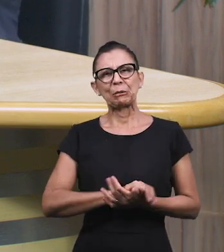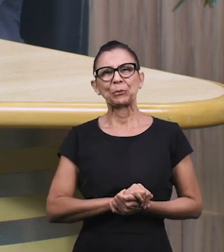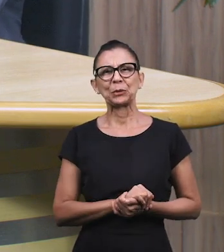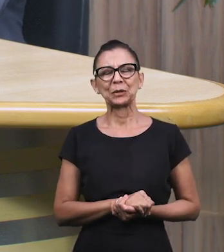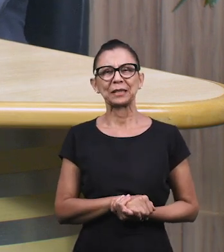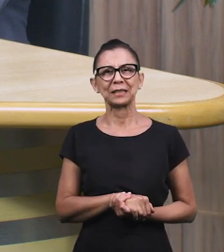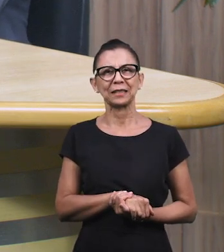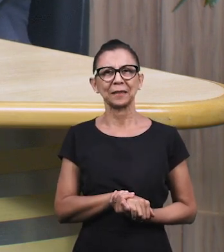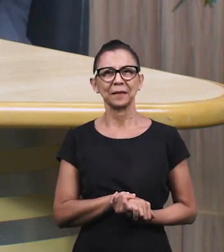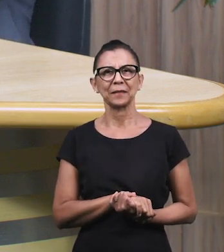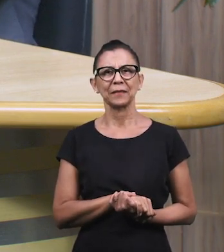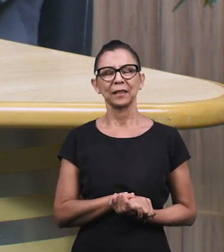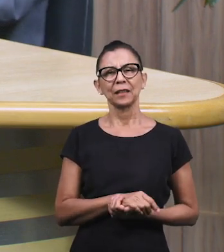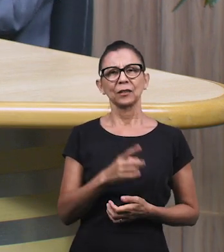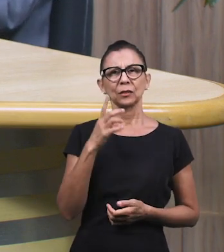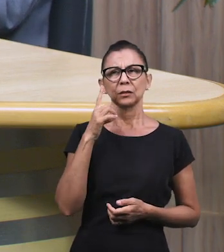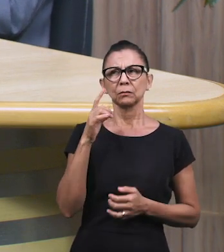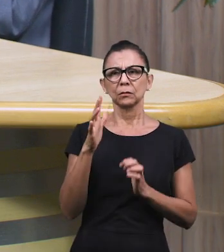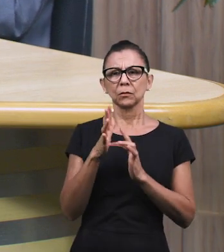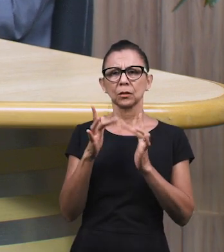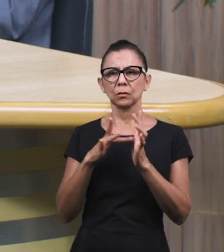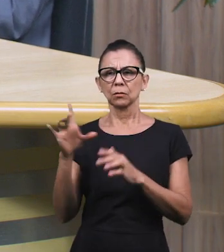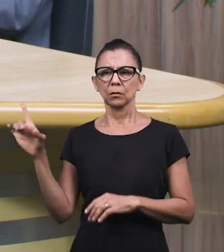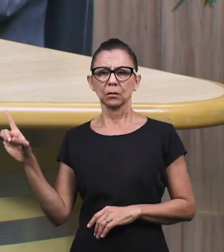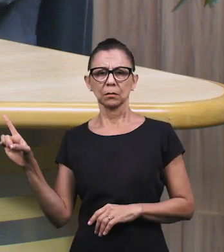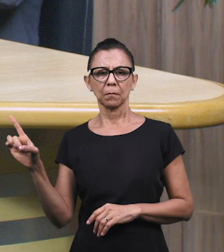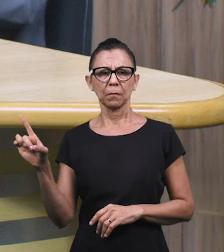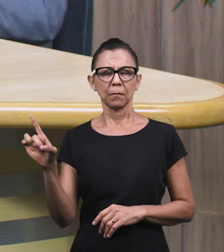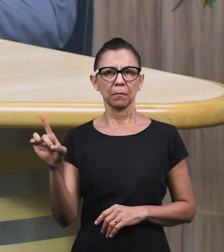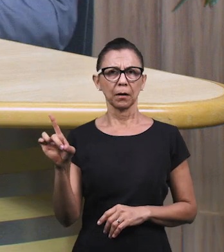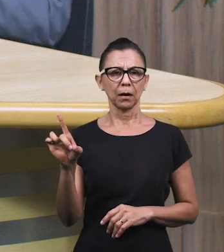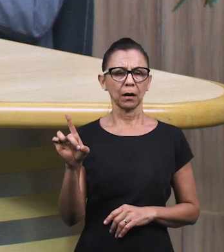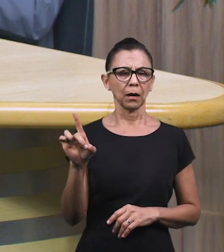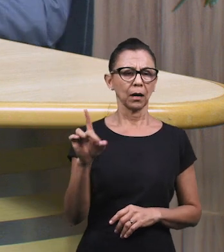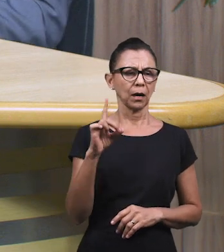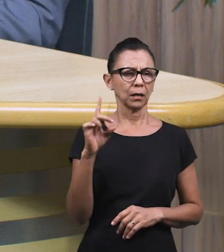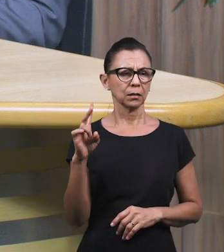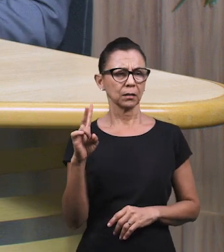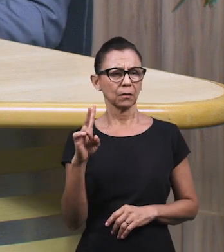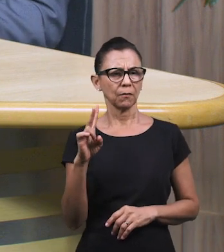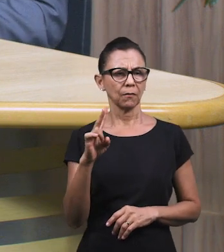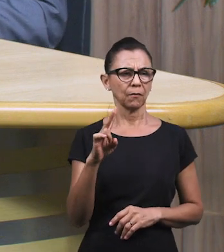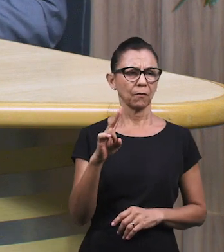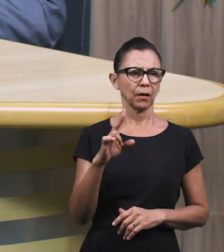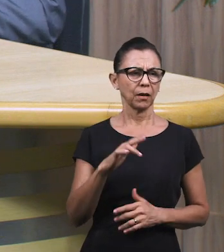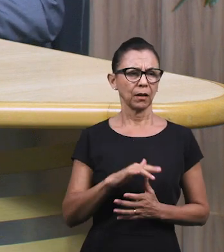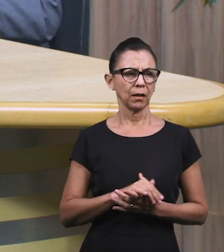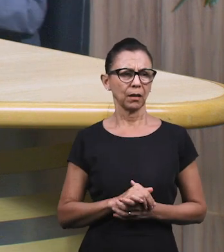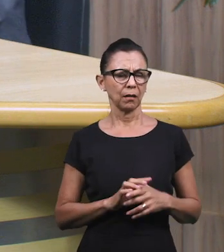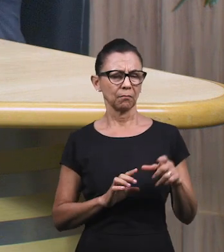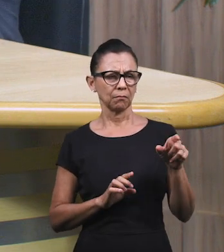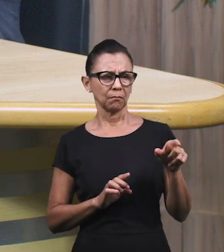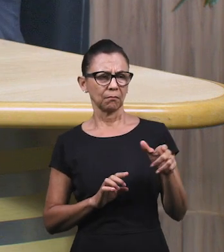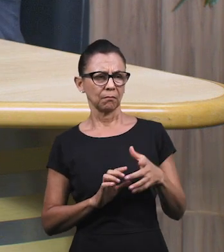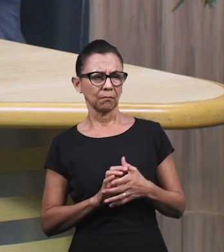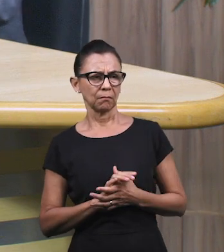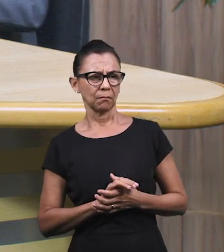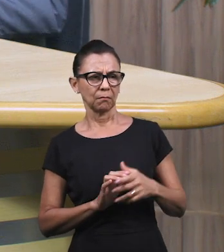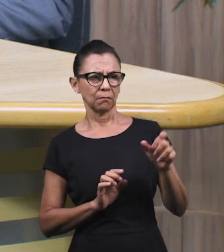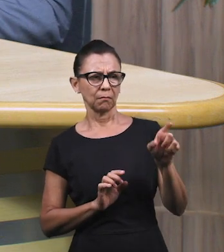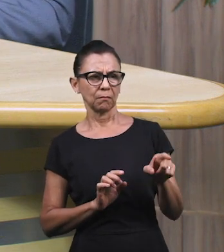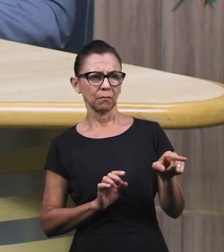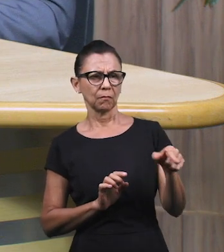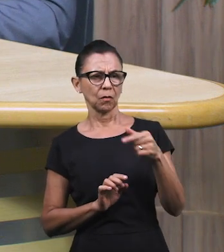daqui, papel dali, tributo, como é que está aquela coisa, e onde é que está o recibo disso, aquele negócio apertado, Jesus só falou, ó,